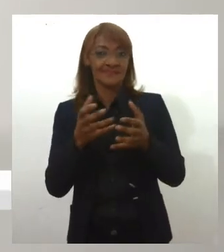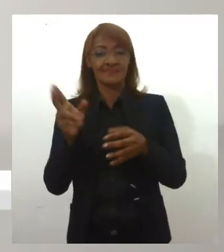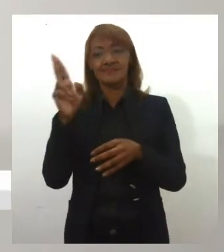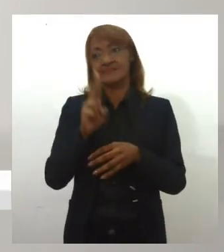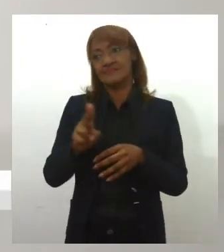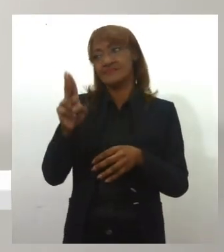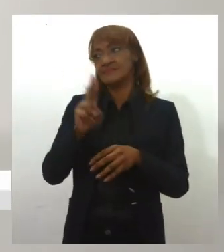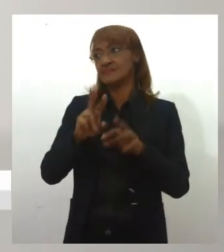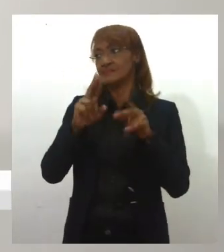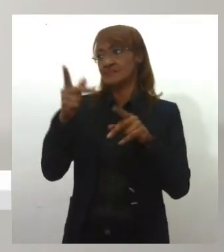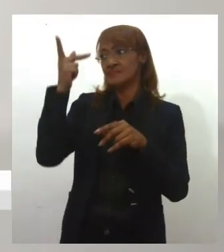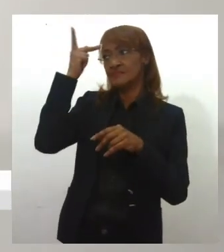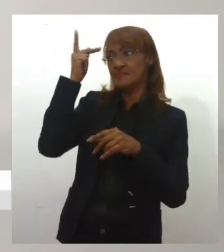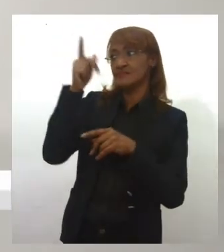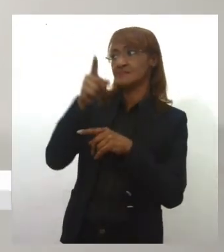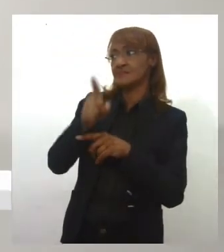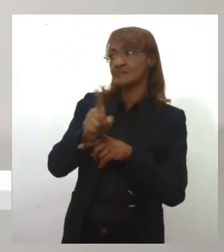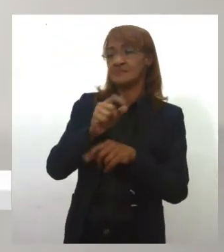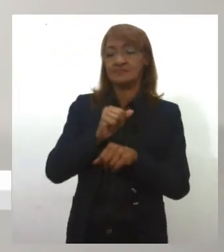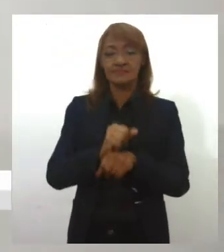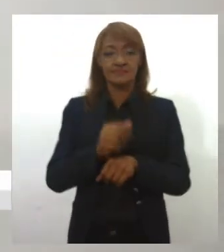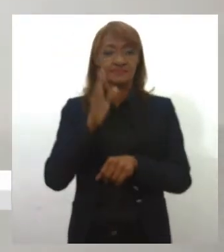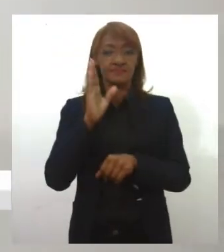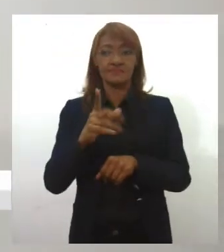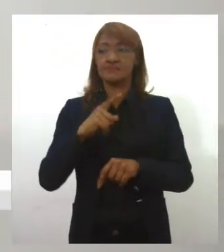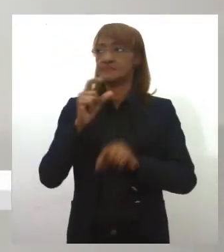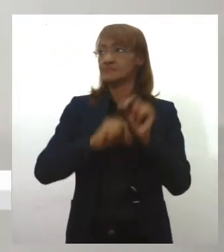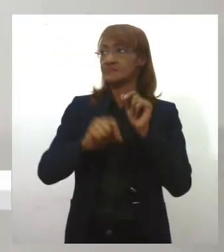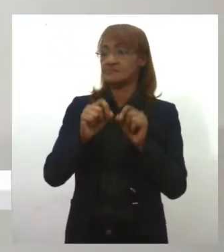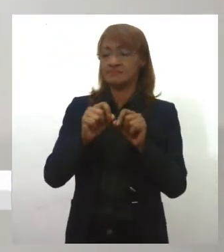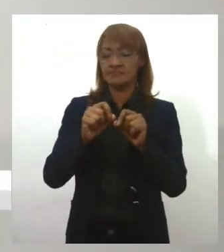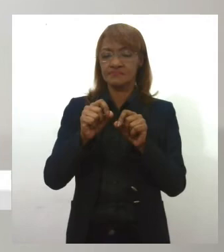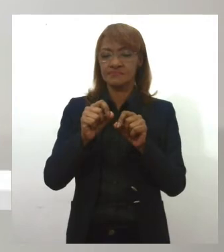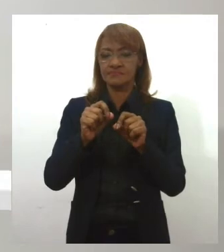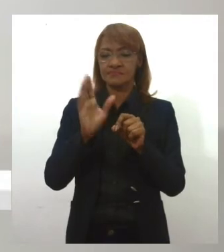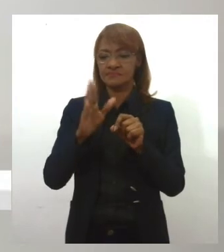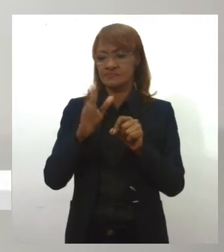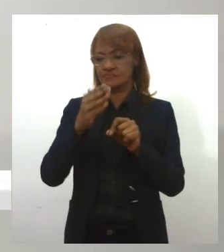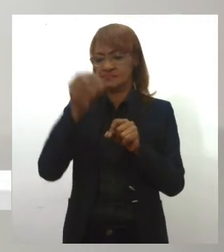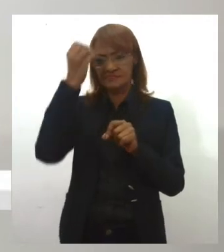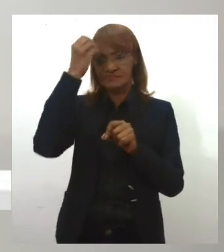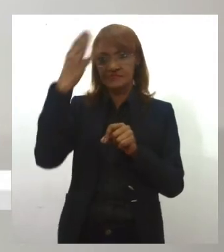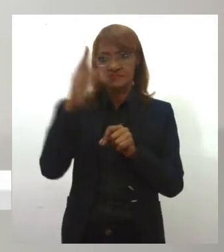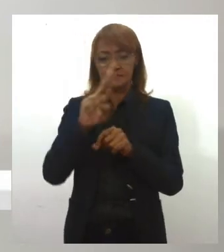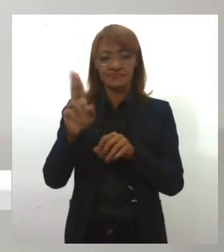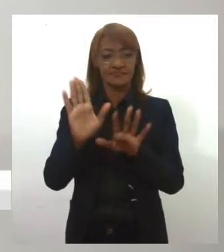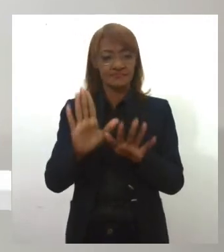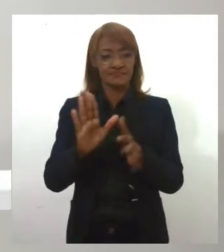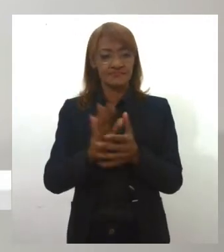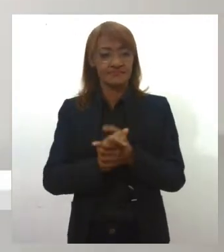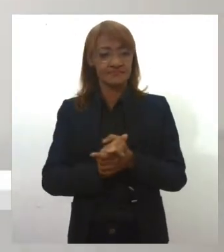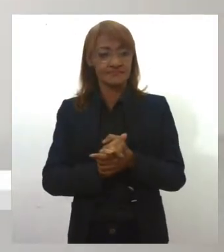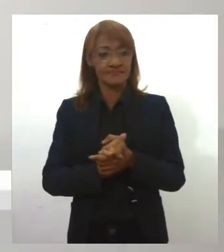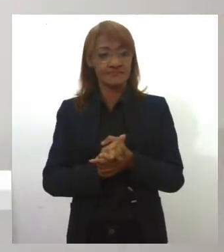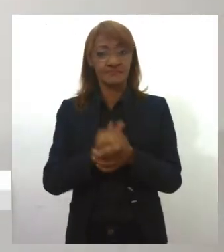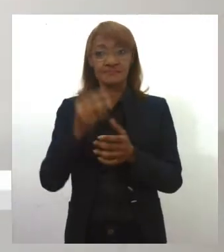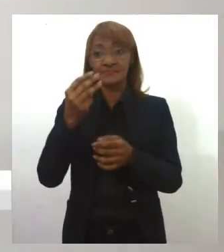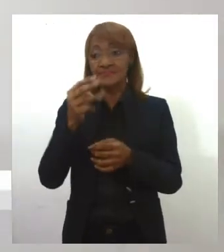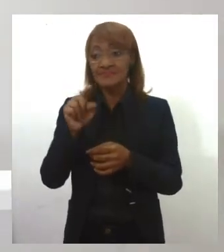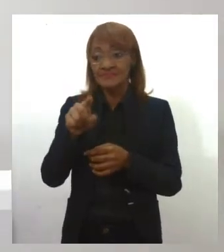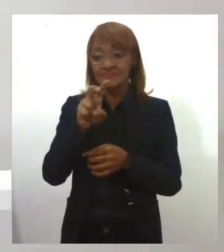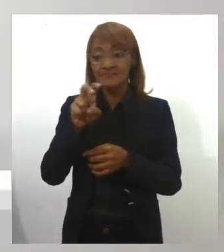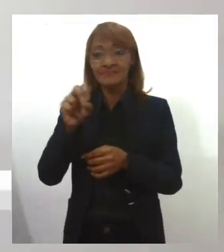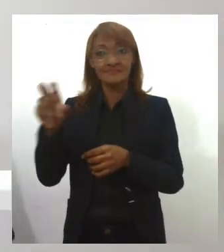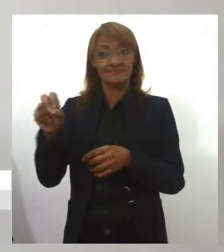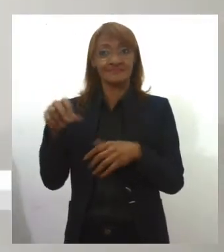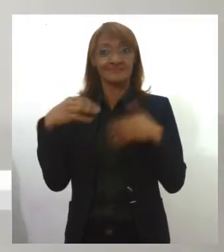lá em São Paulo. Tem uma faculdade famosa que eu vou esquecer o nome dela agora. Só sei que a mensalidade é R$3.500. Nossa